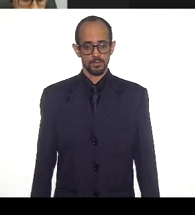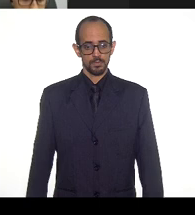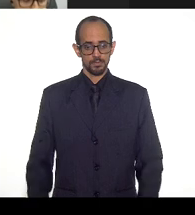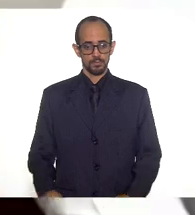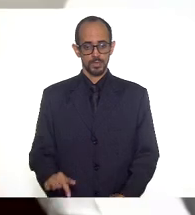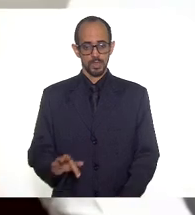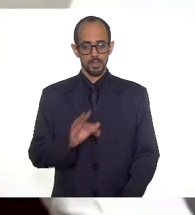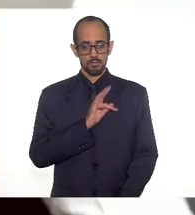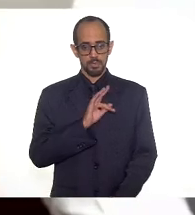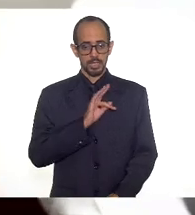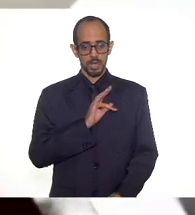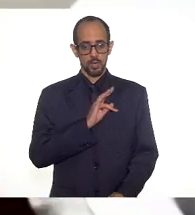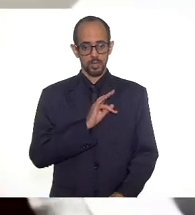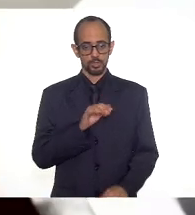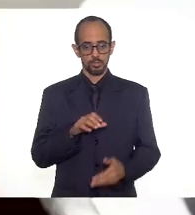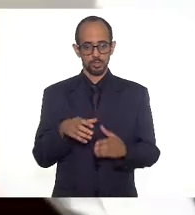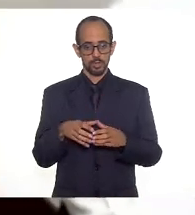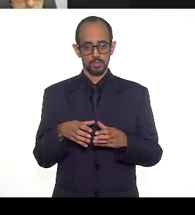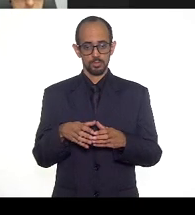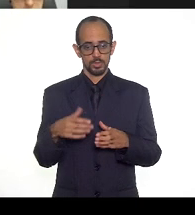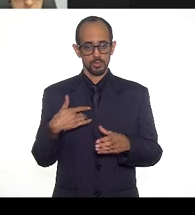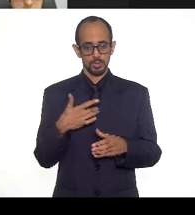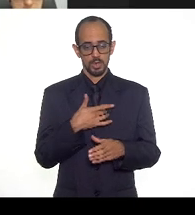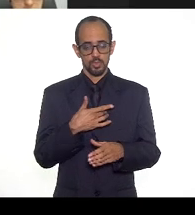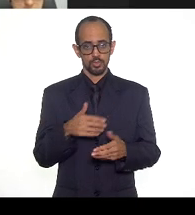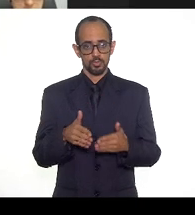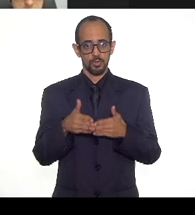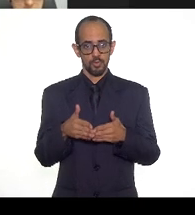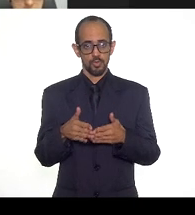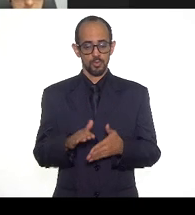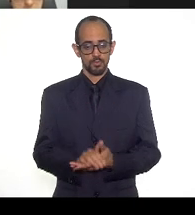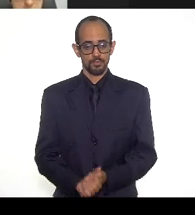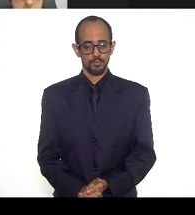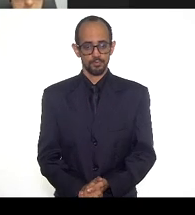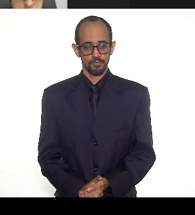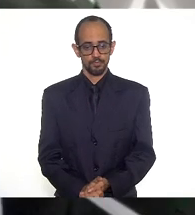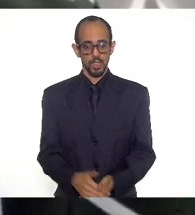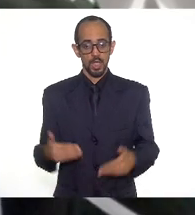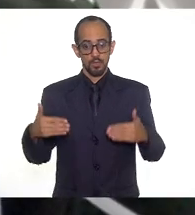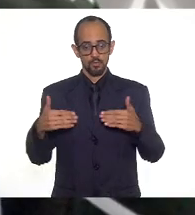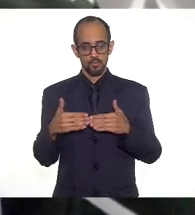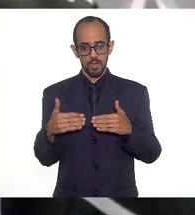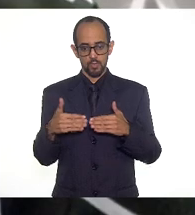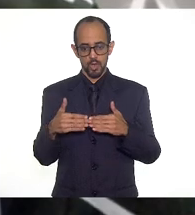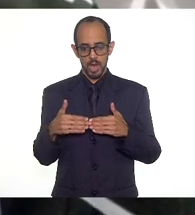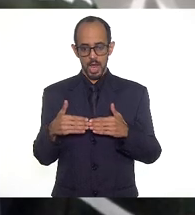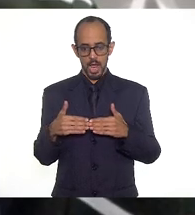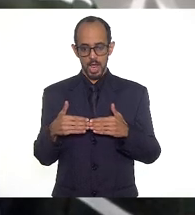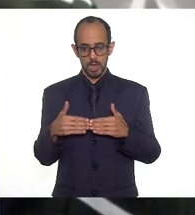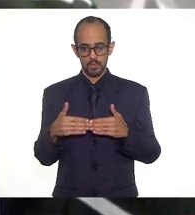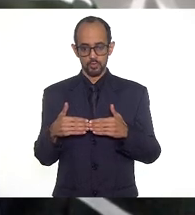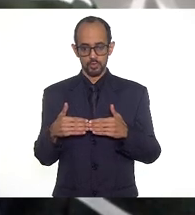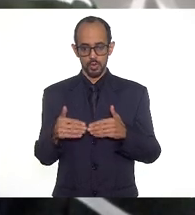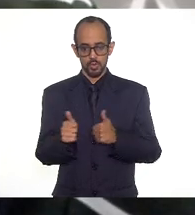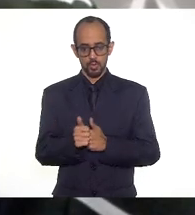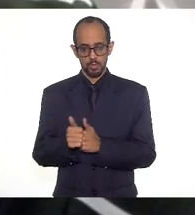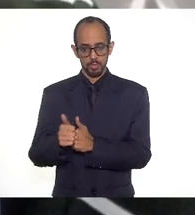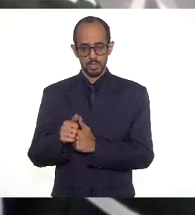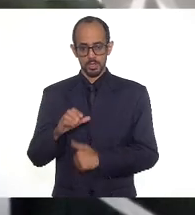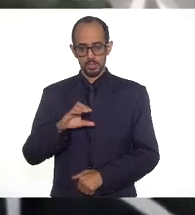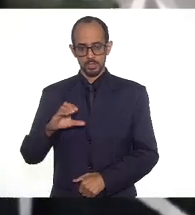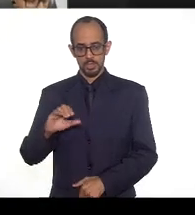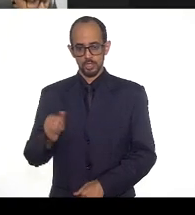Deputada Marta Rocha, pela Comissão de Saúde, por favor. Parecer favorável nos termos do substitutivo da